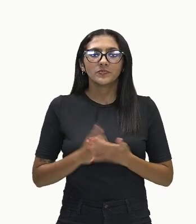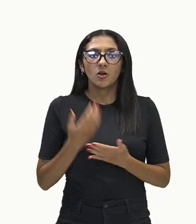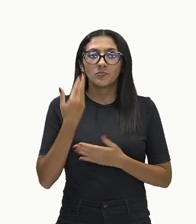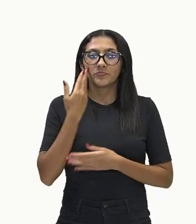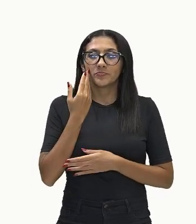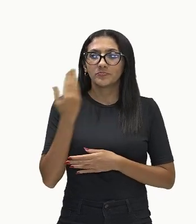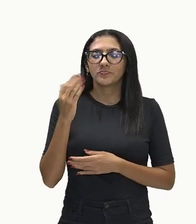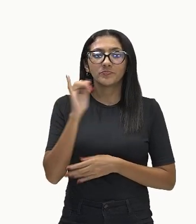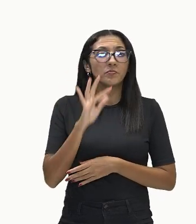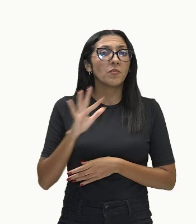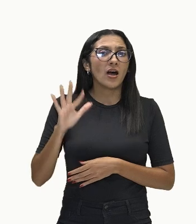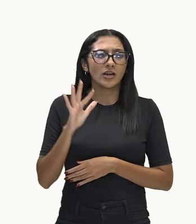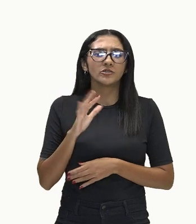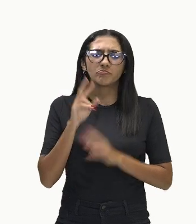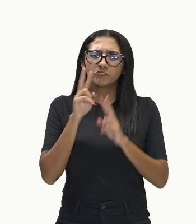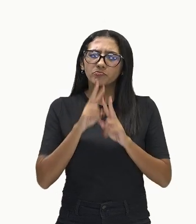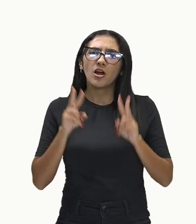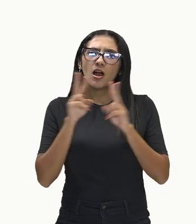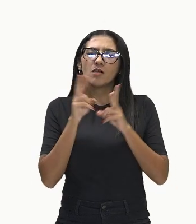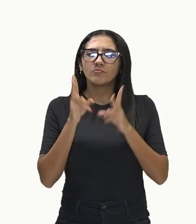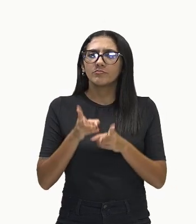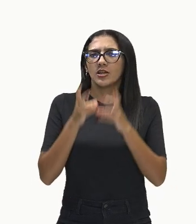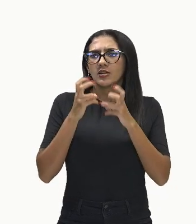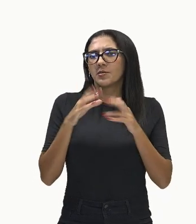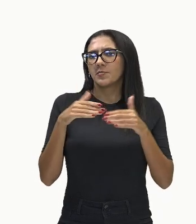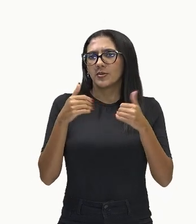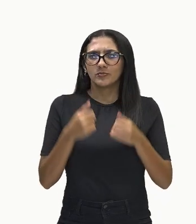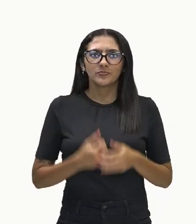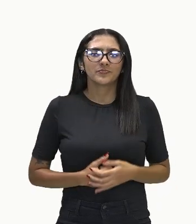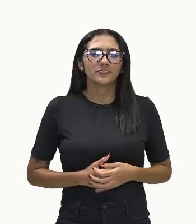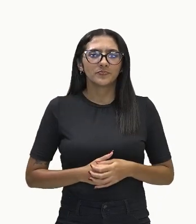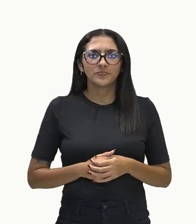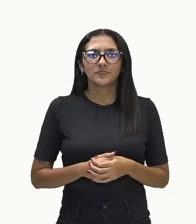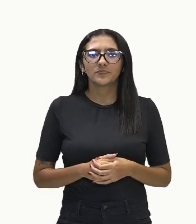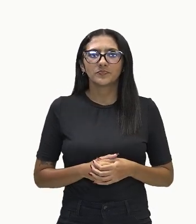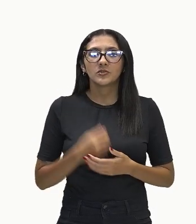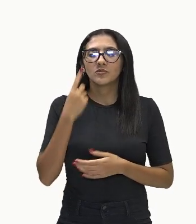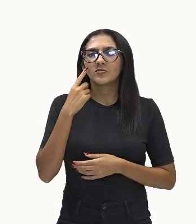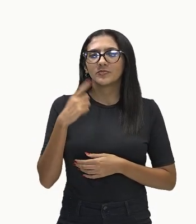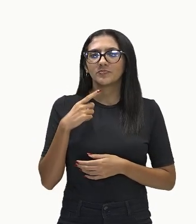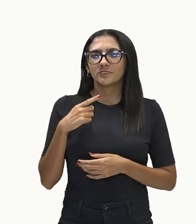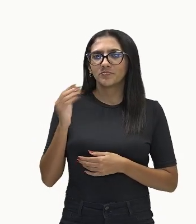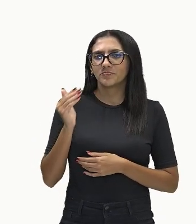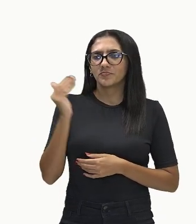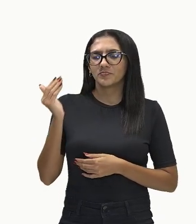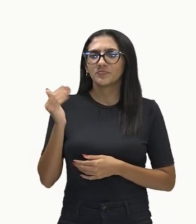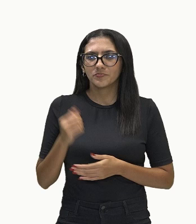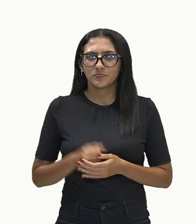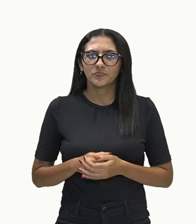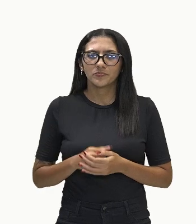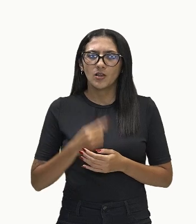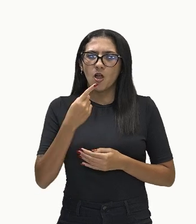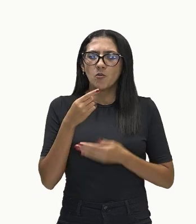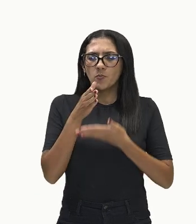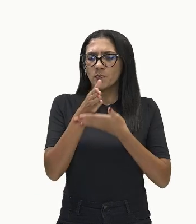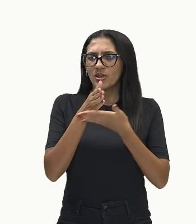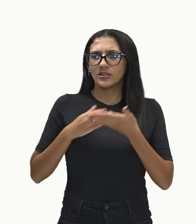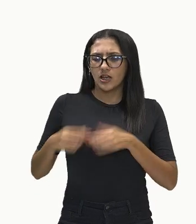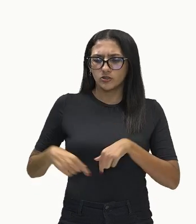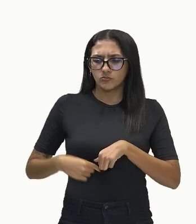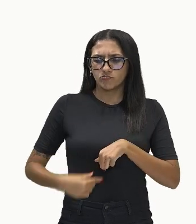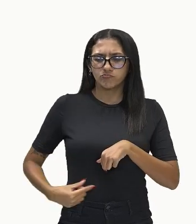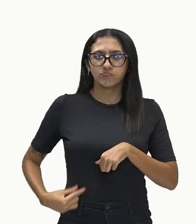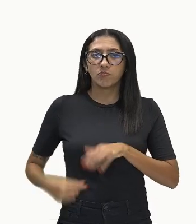olhar. Aqui nós temos o quê? Uma parte de intestino, né, de